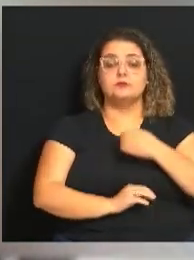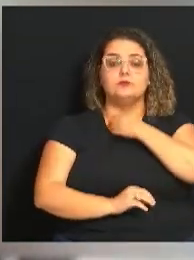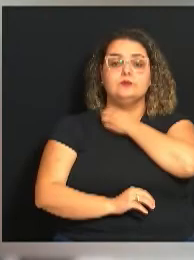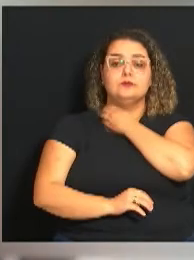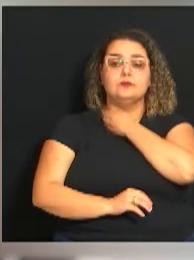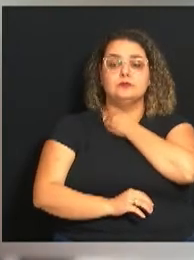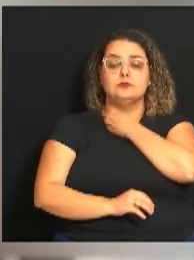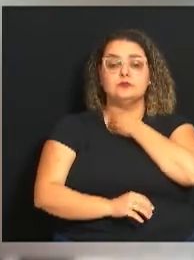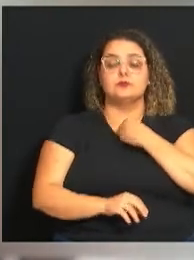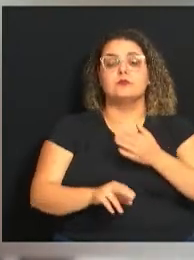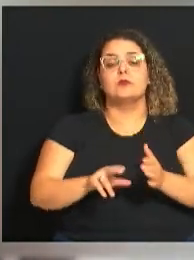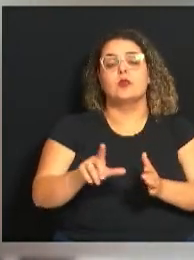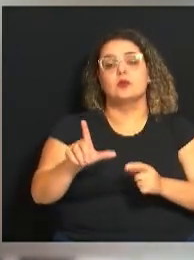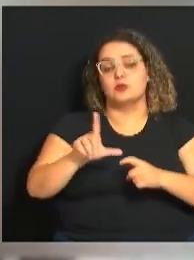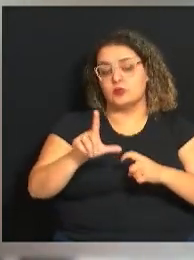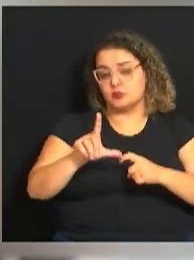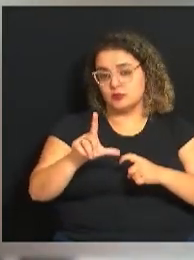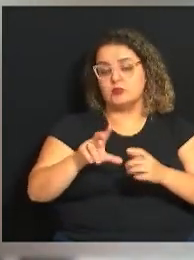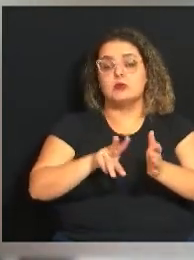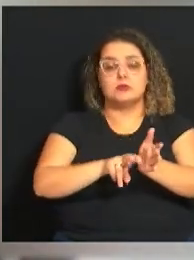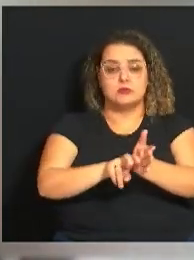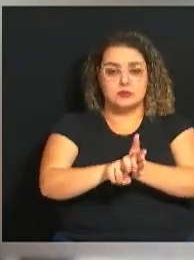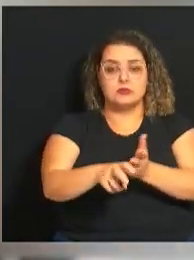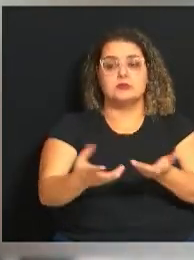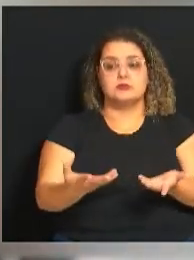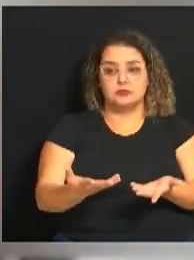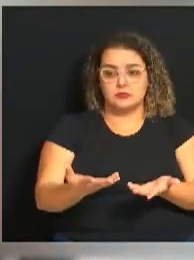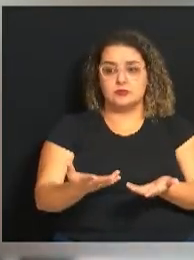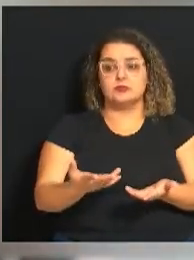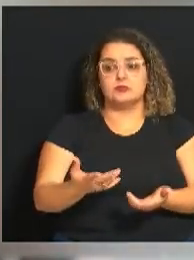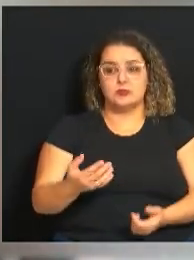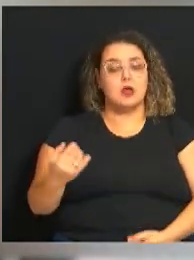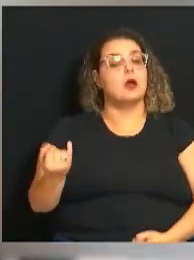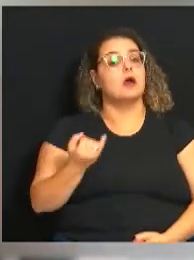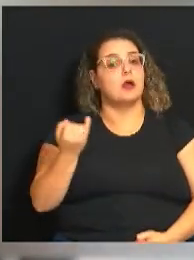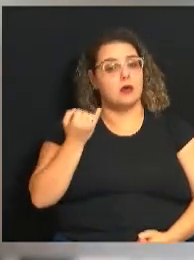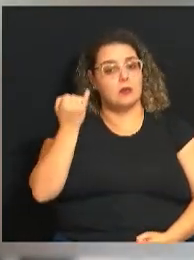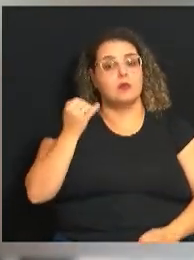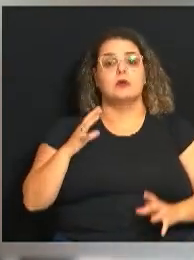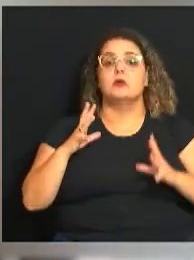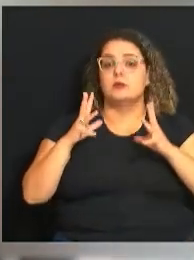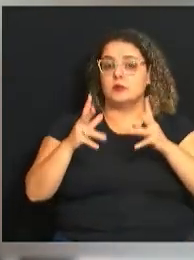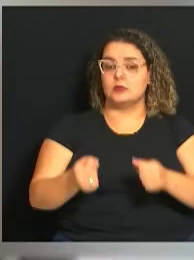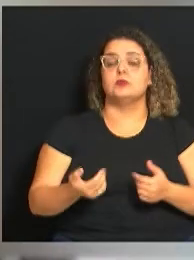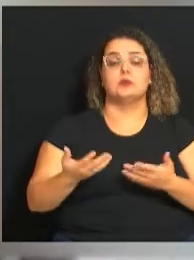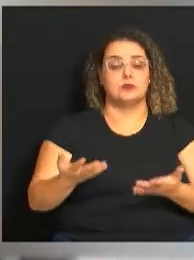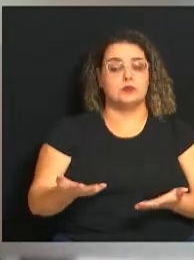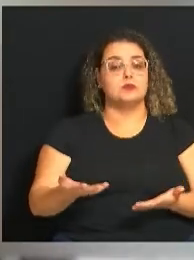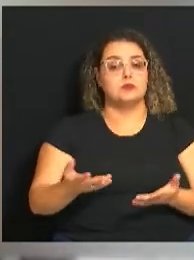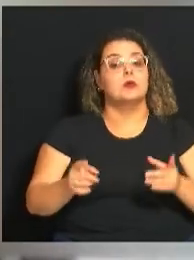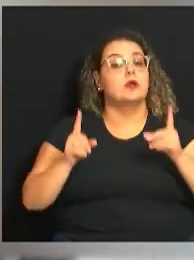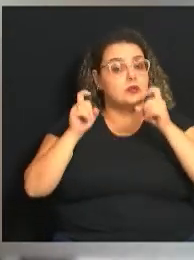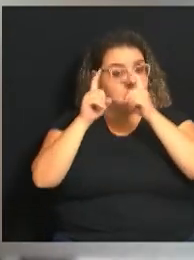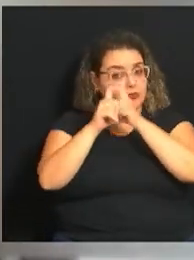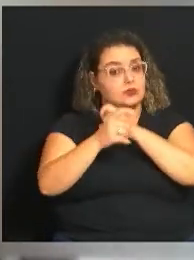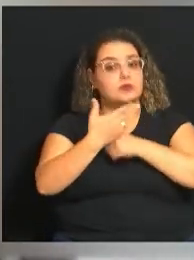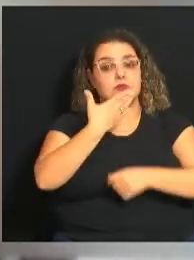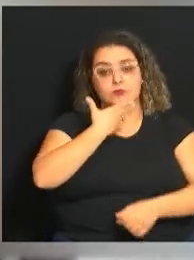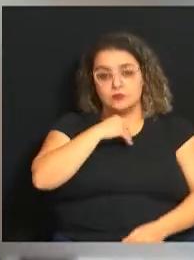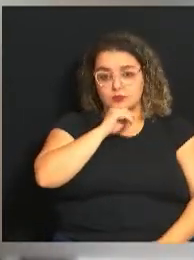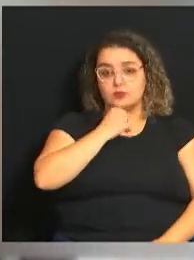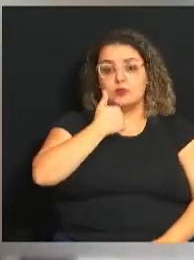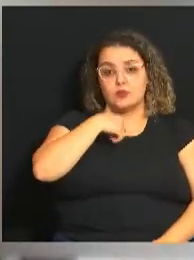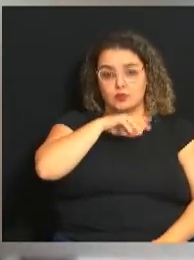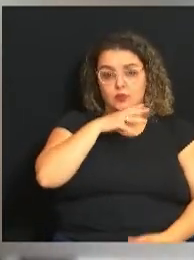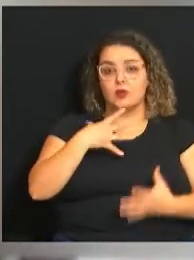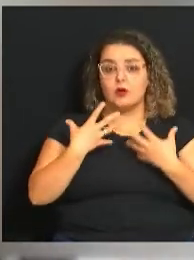laudos também, que você tem comentado, isso também é uma questão geral, porque também é difícil para os pais aceitarem o luto